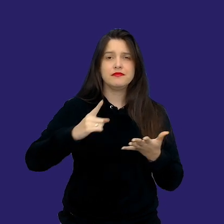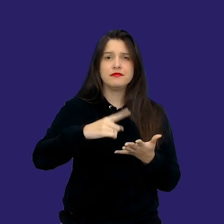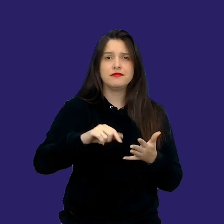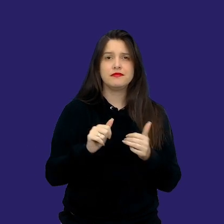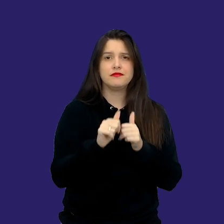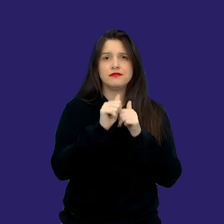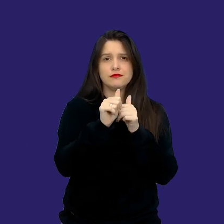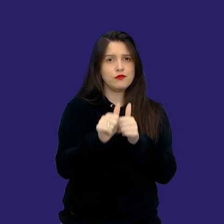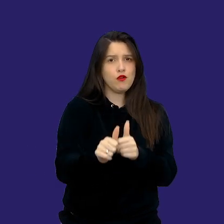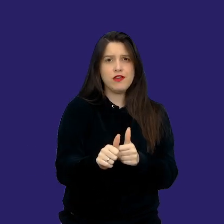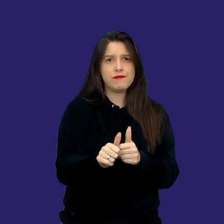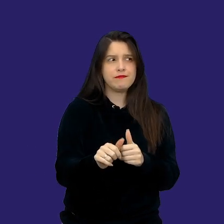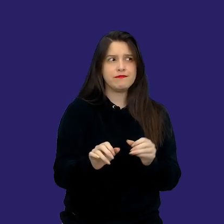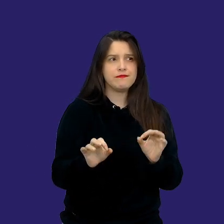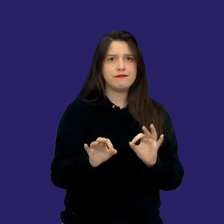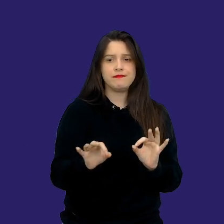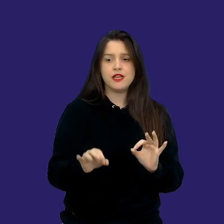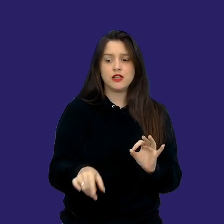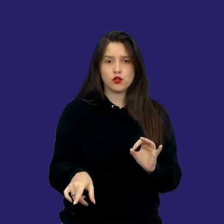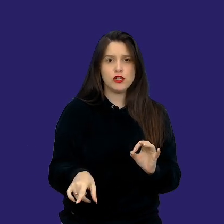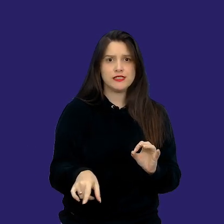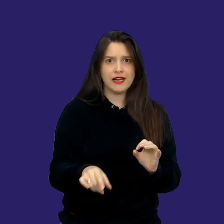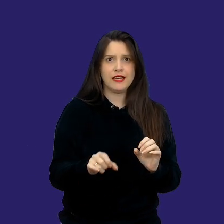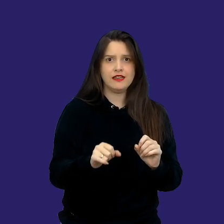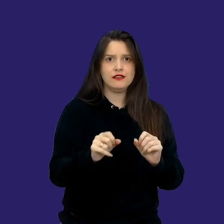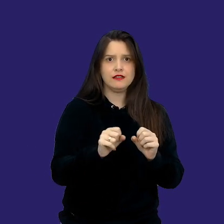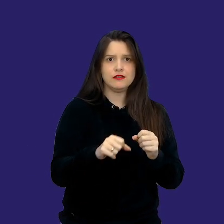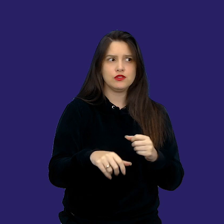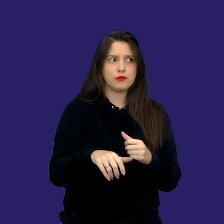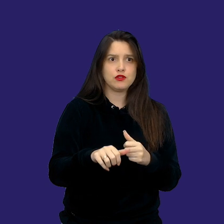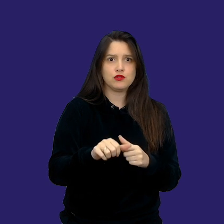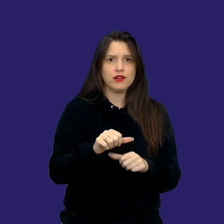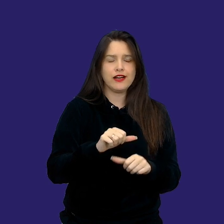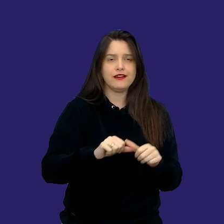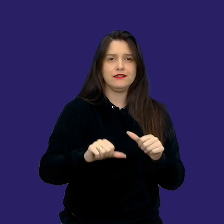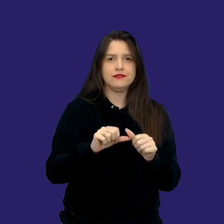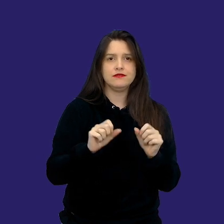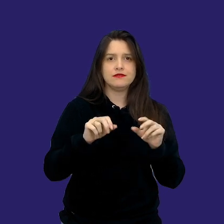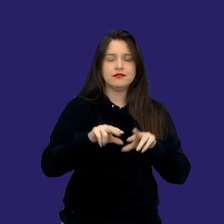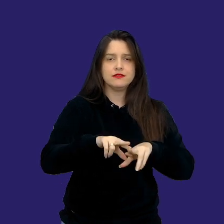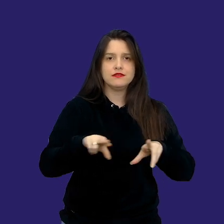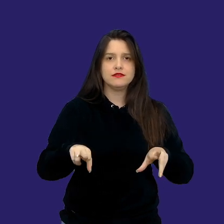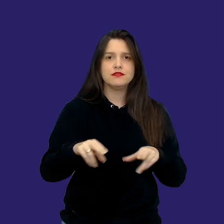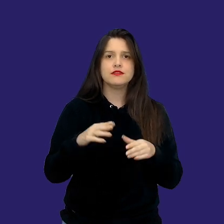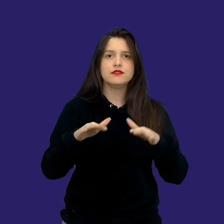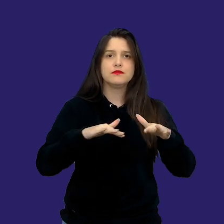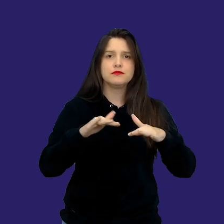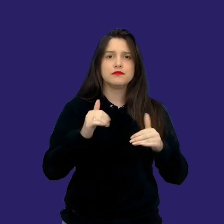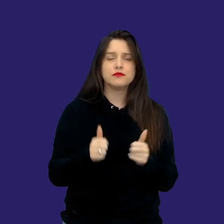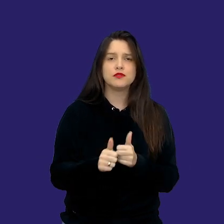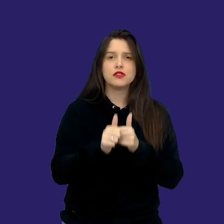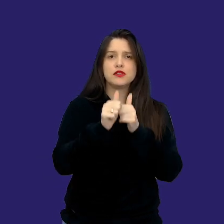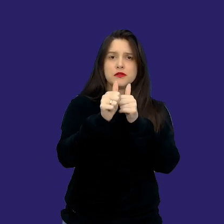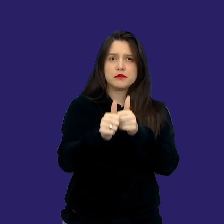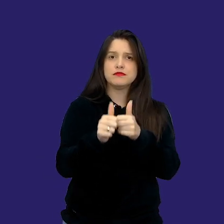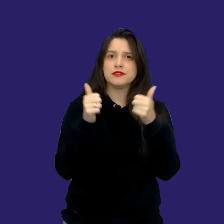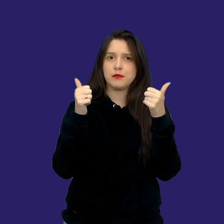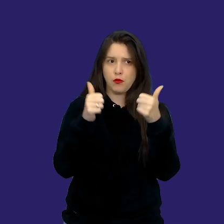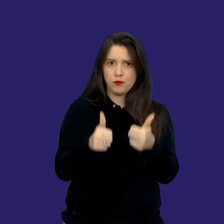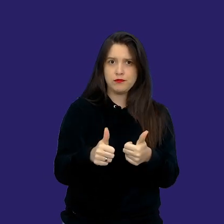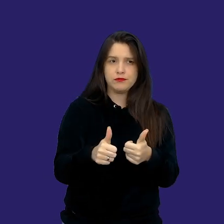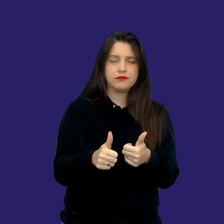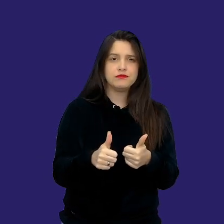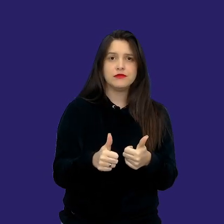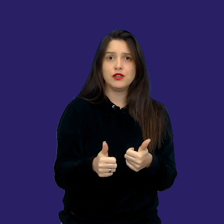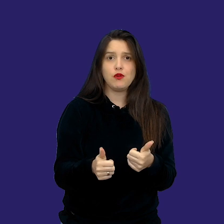ouvindo, por favor, pegue o seu material, aquele impresso, tenha em mãos para acompanhar junto com a gente, tá bom?